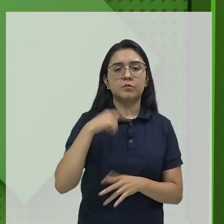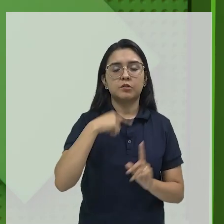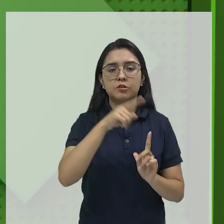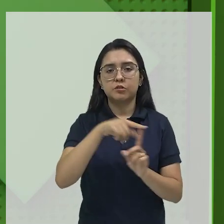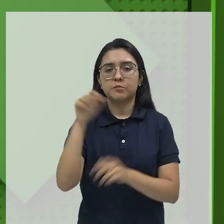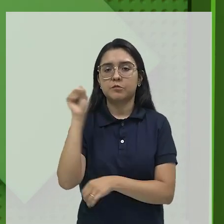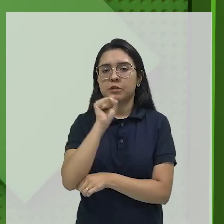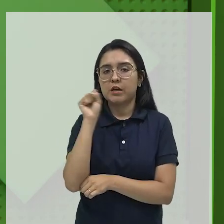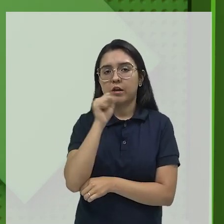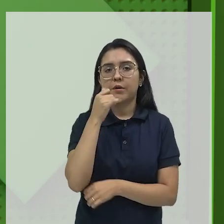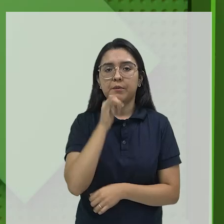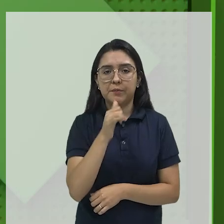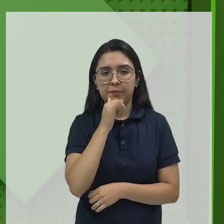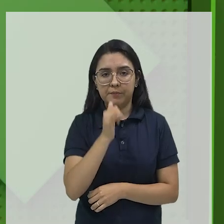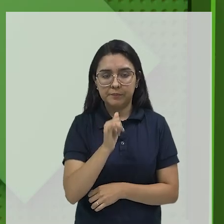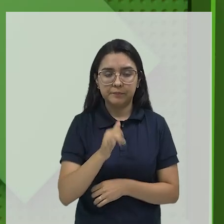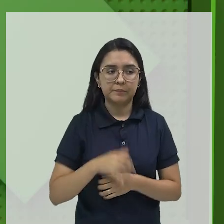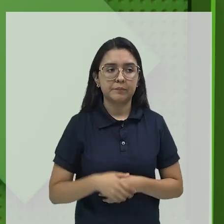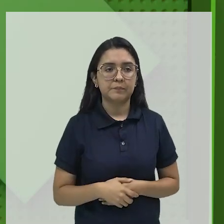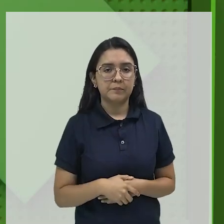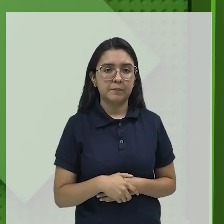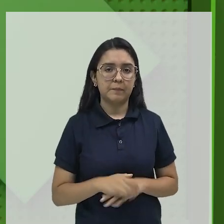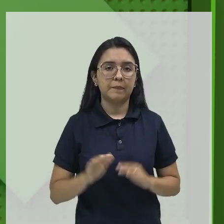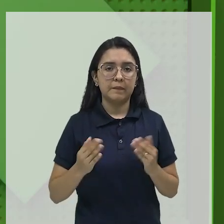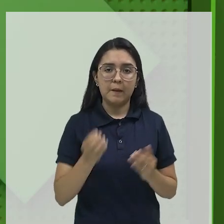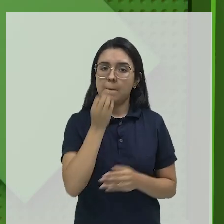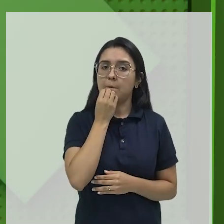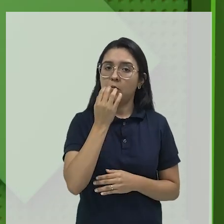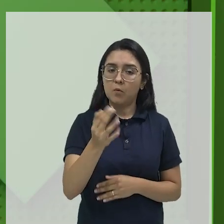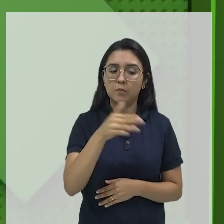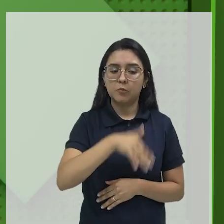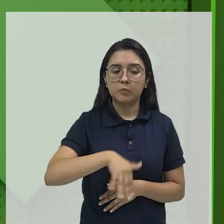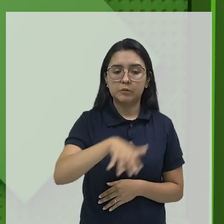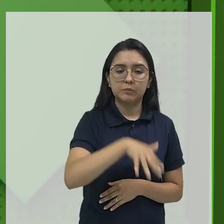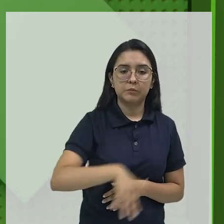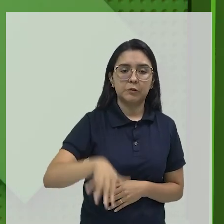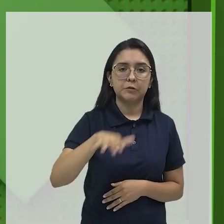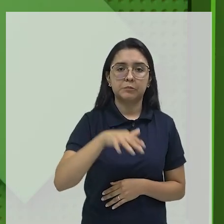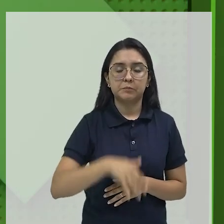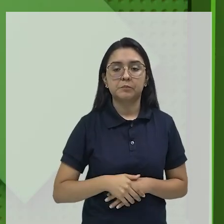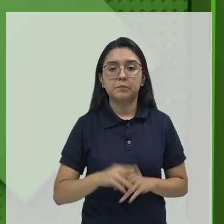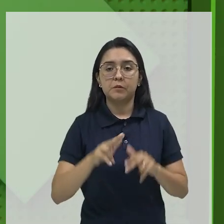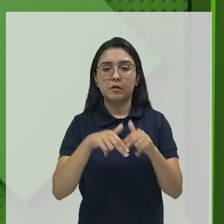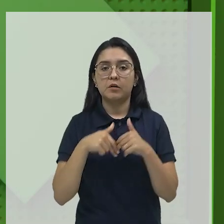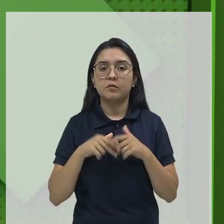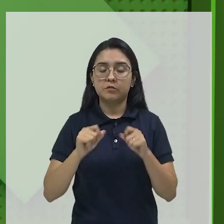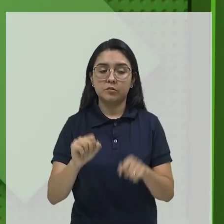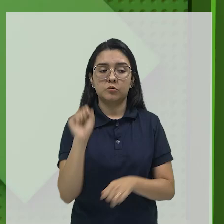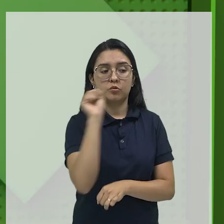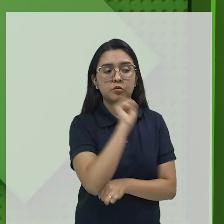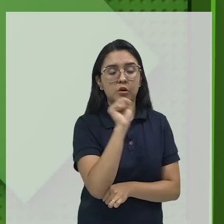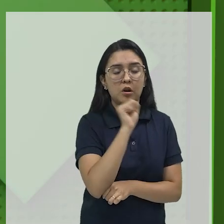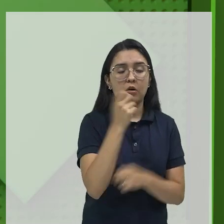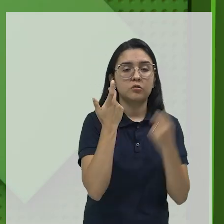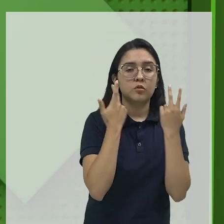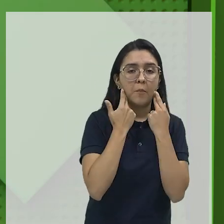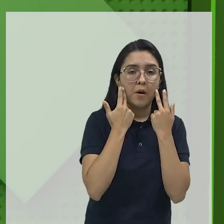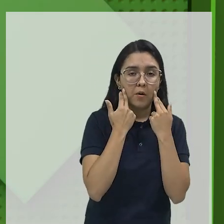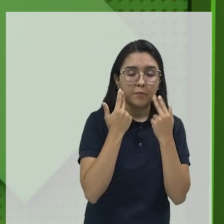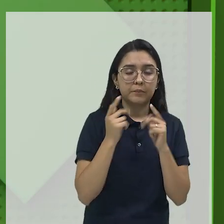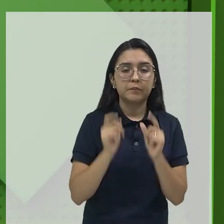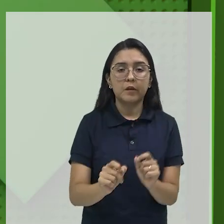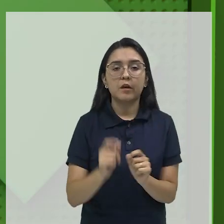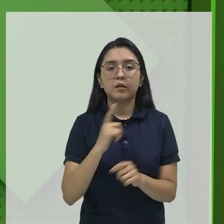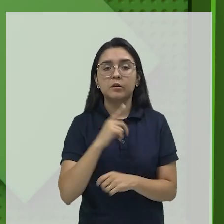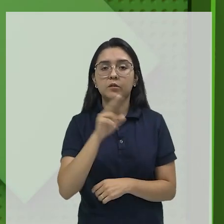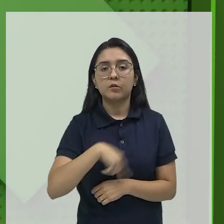esse tipo de veículo, que é algo muito bom para o meio ambiente, né? Porque nos carros convencionais,